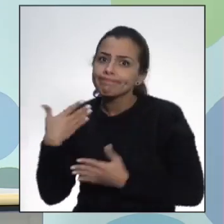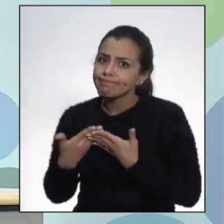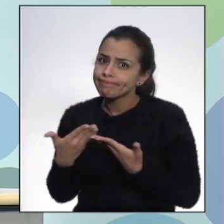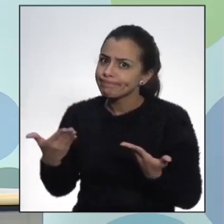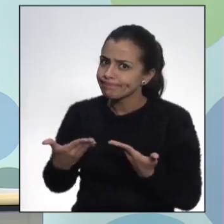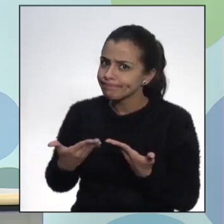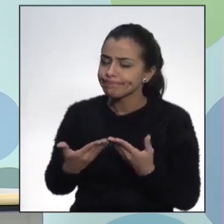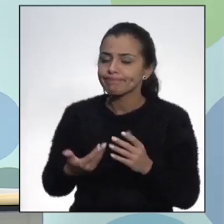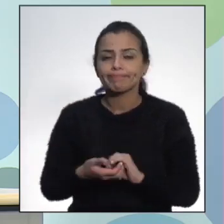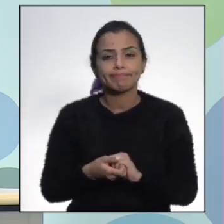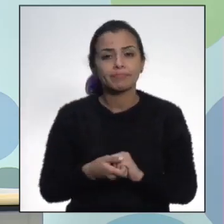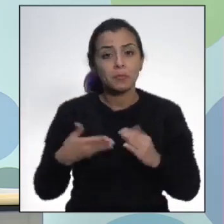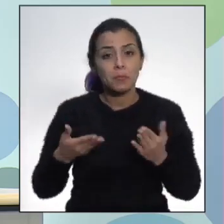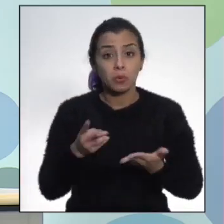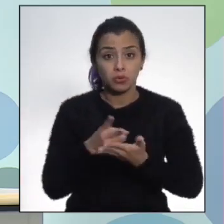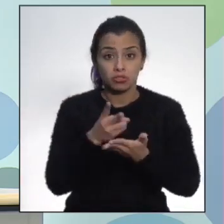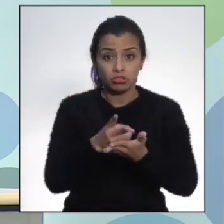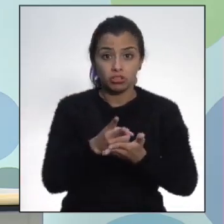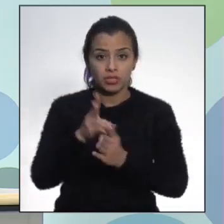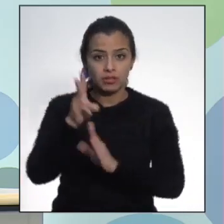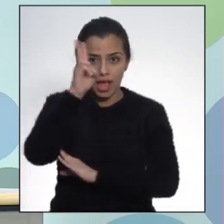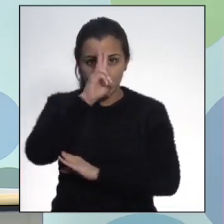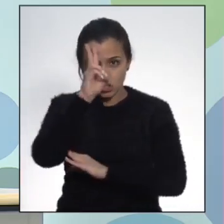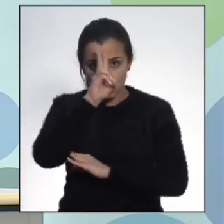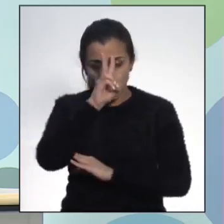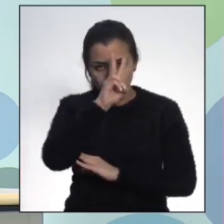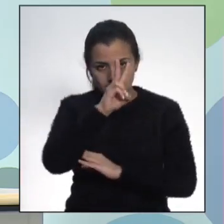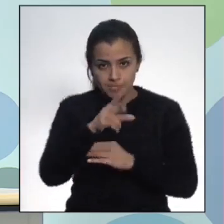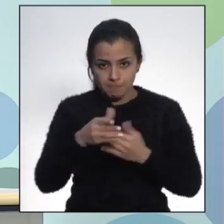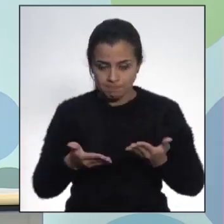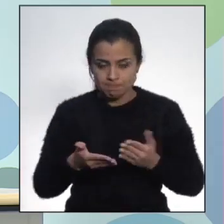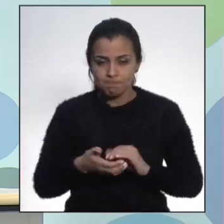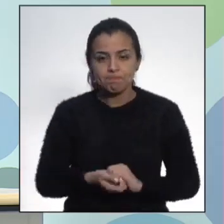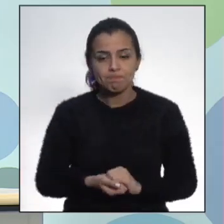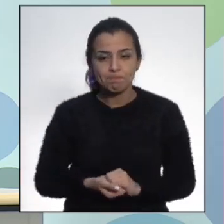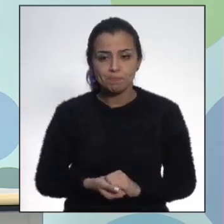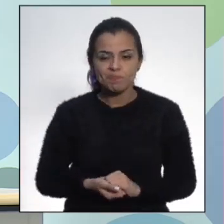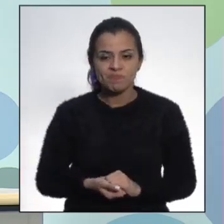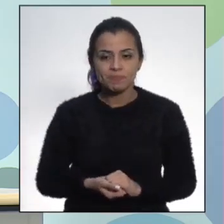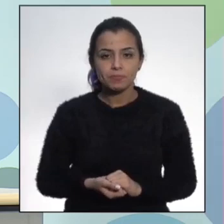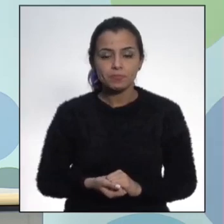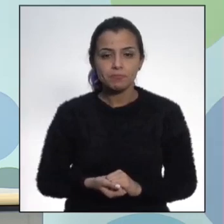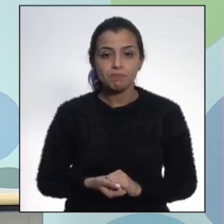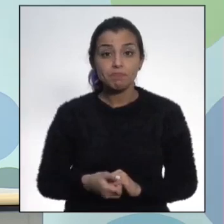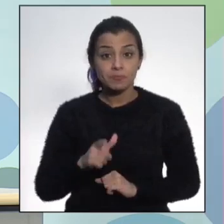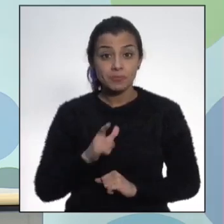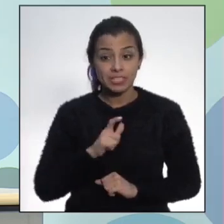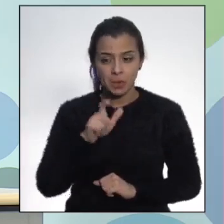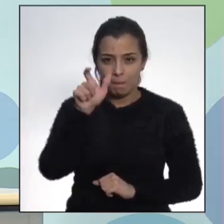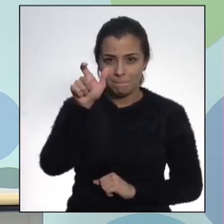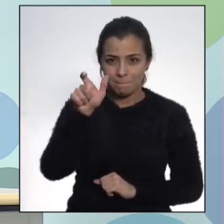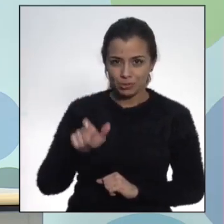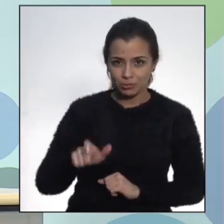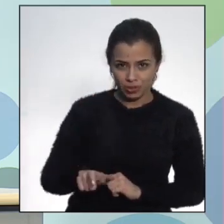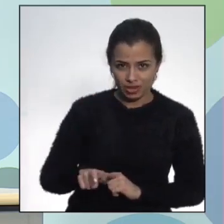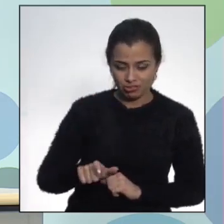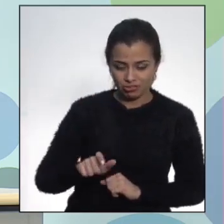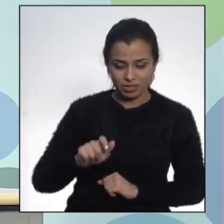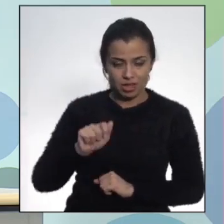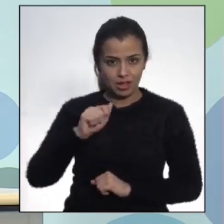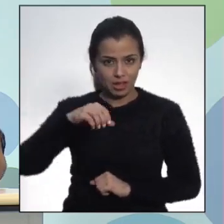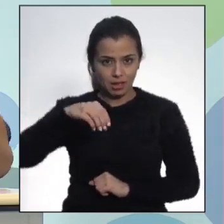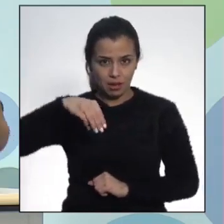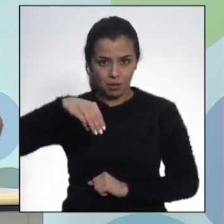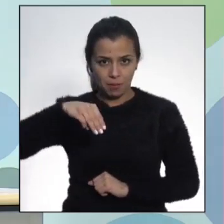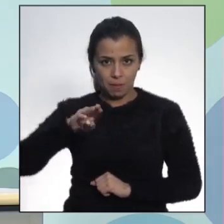dando sequência à história, é o seguinte, temos aqui na história o Ambrósio, eu falei que ia contar a história, né?